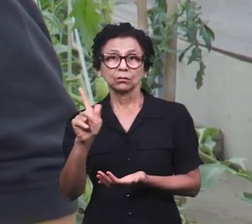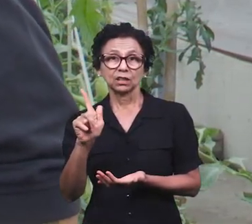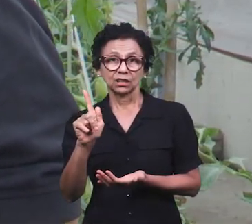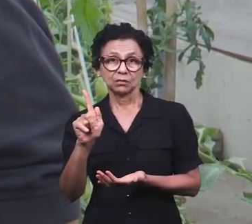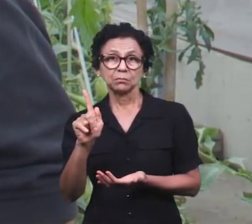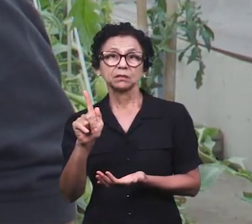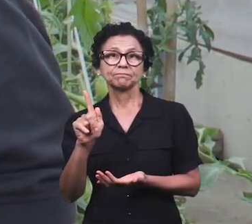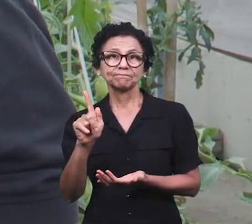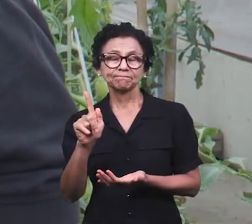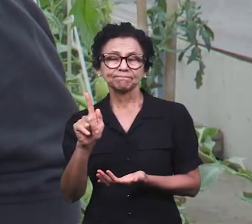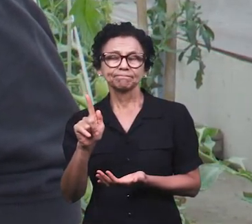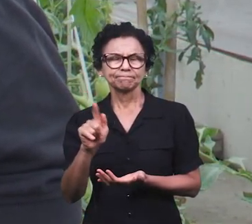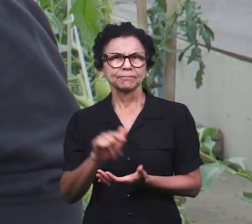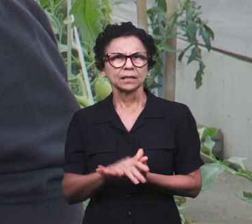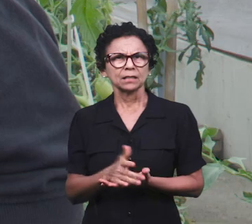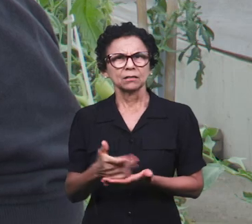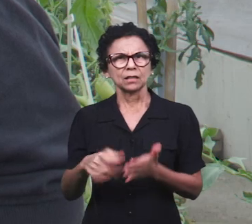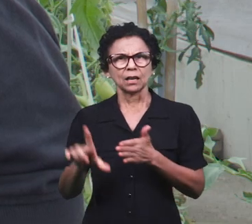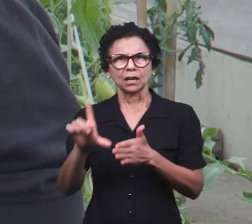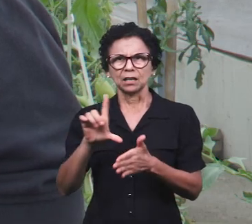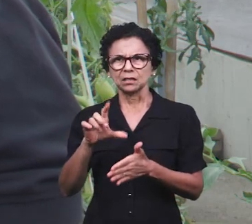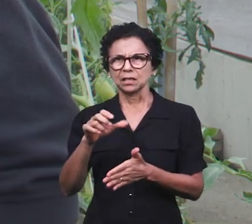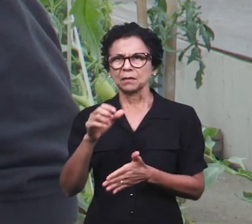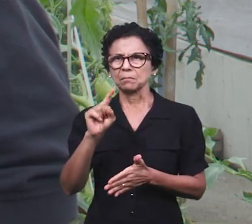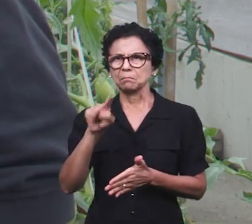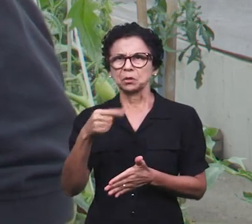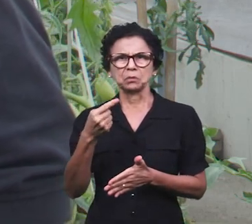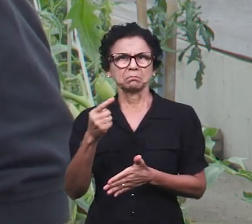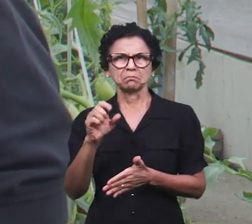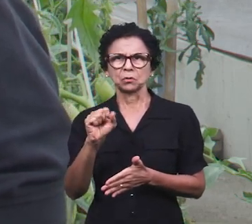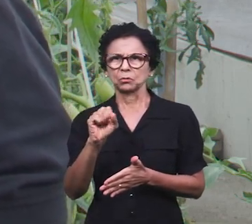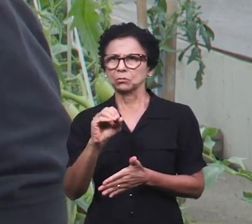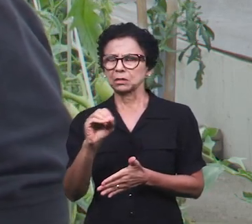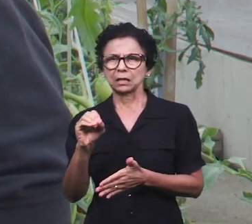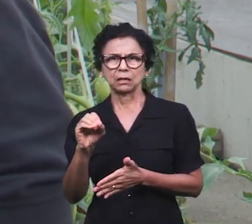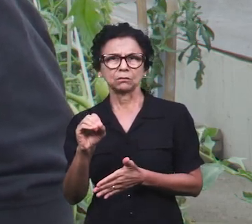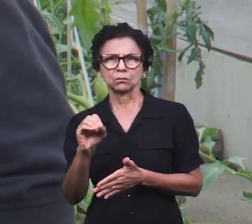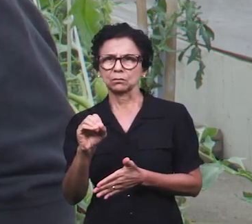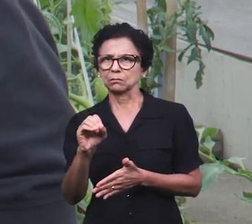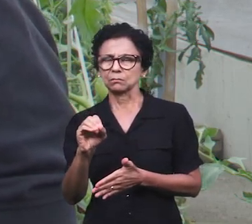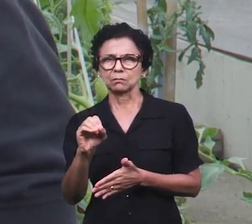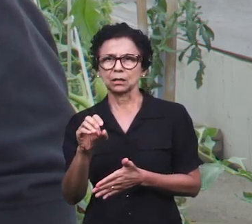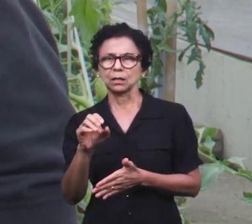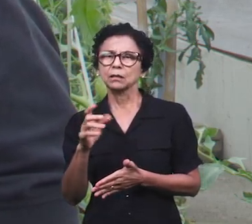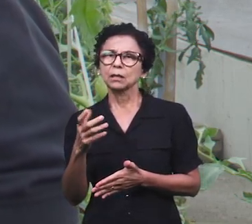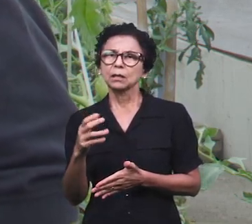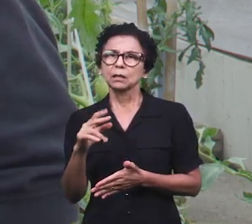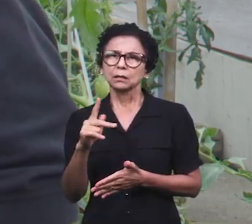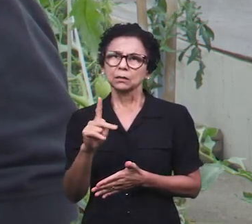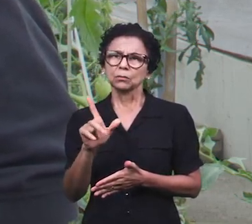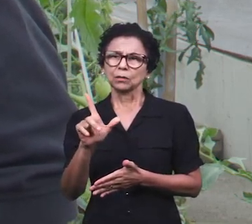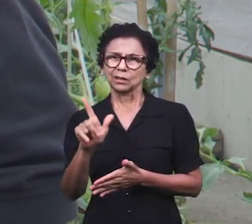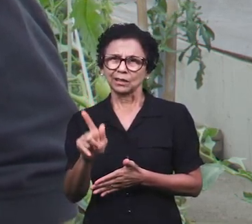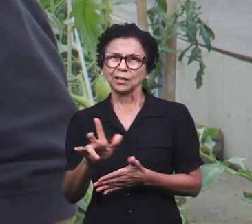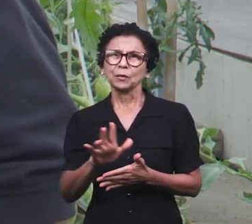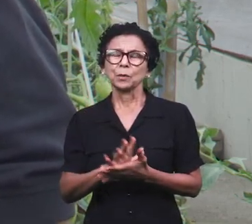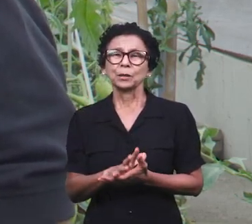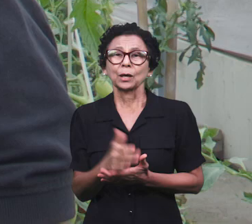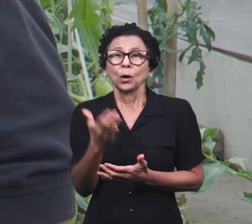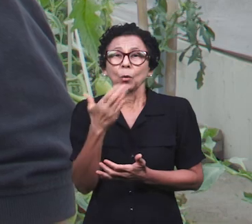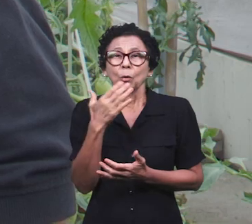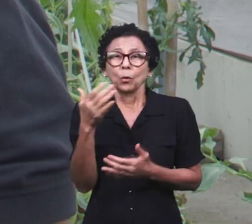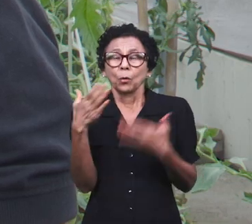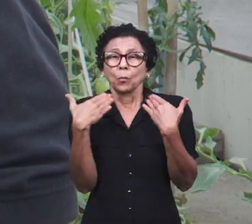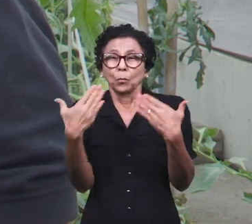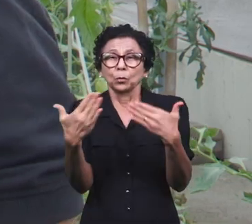a temperatura, ela gera danos nas plantas, né, do tomate, principalmente no ápice da planta, que queima flores,